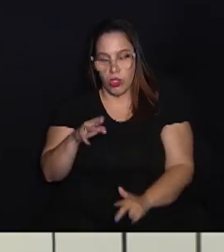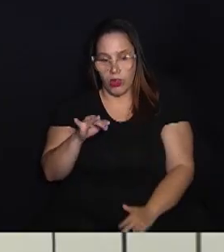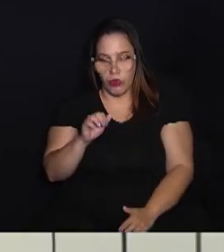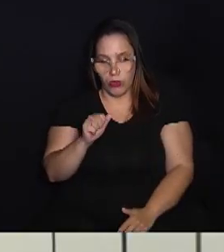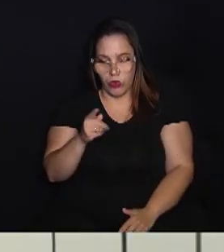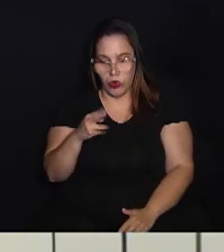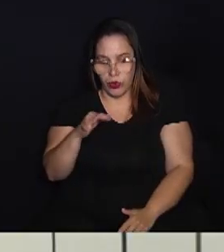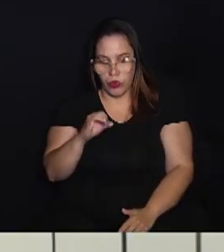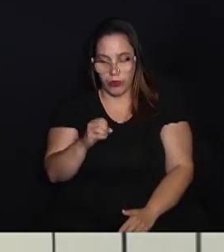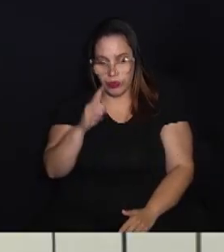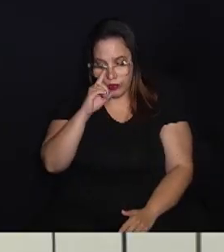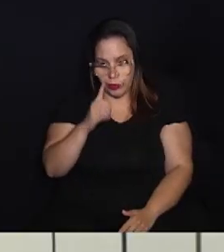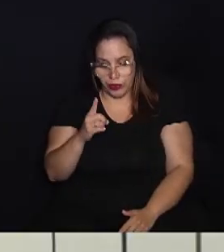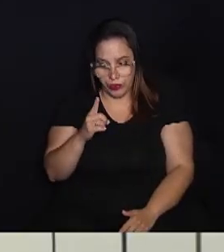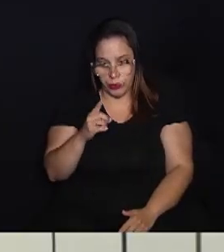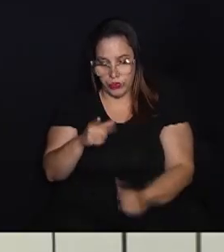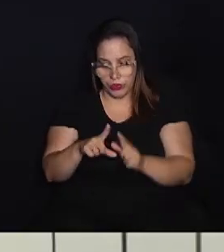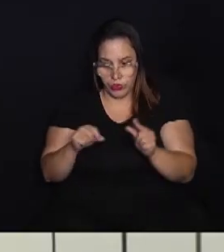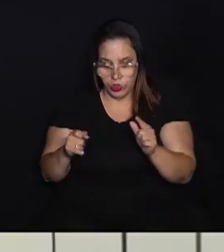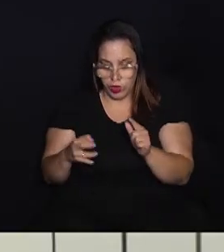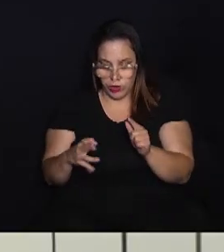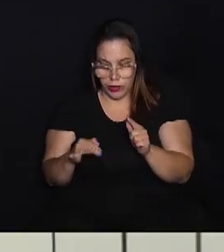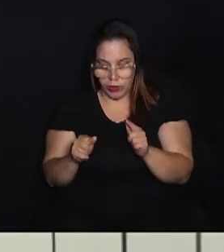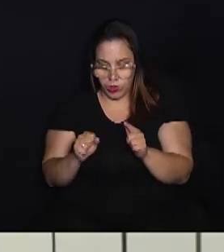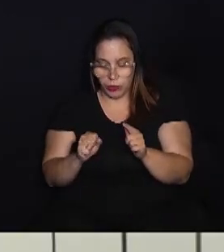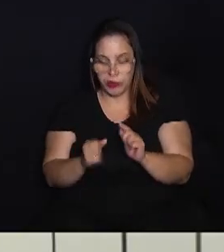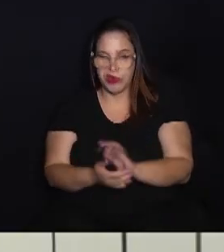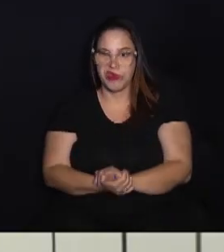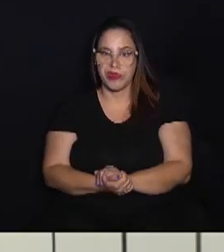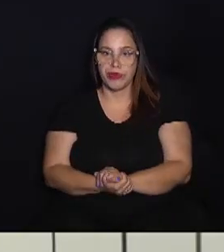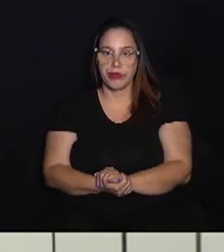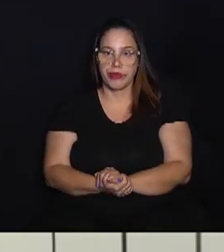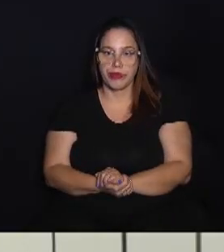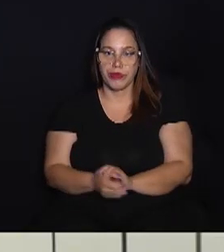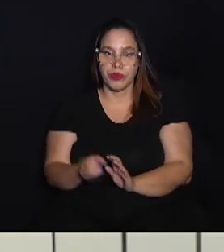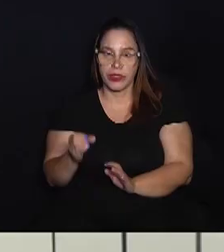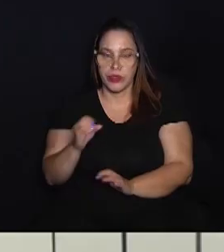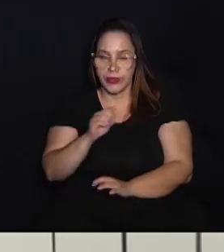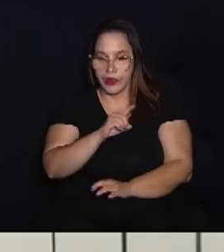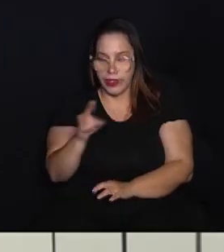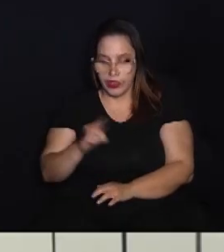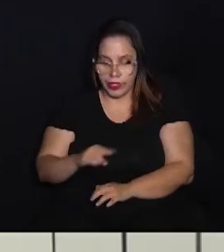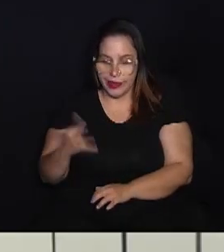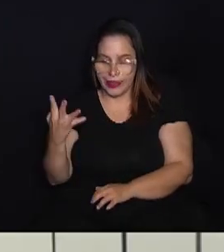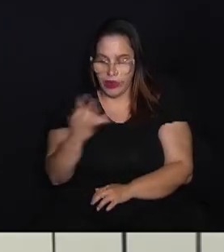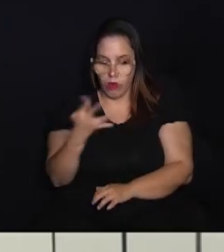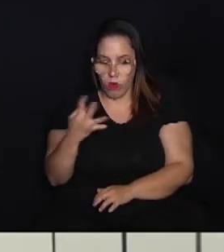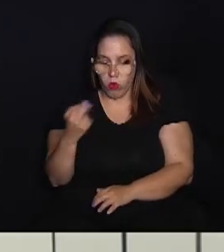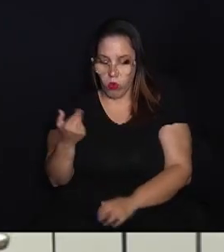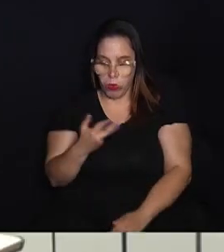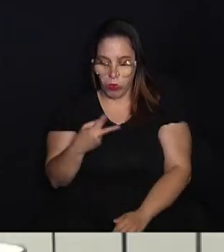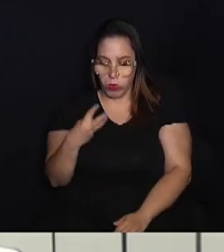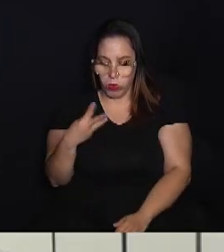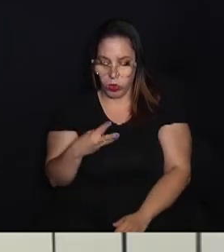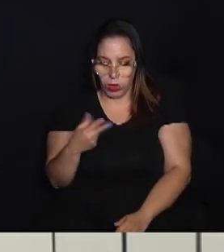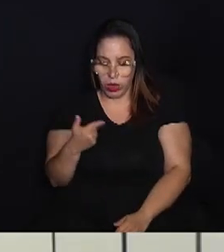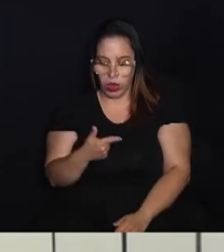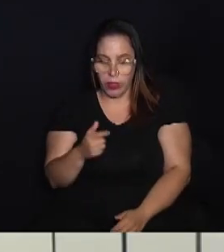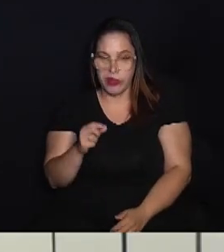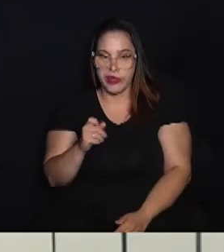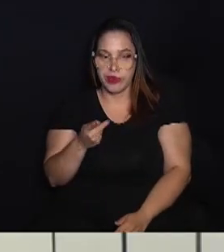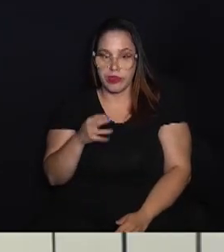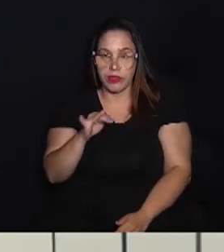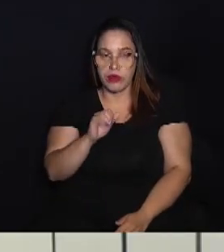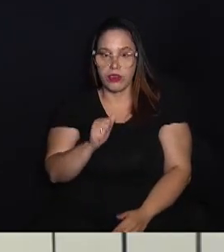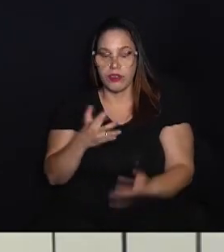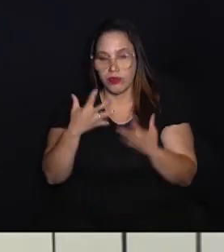Paulo, que é o primeiro fora da zona de rebaixamento, chamada de Z4, com 32 pontos. Já o Avaí quer